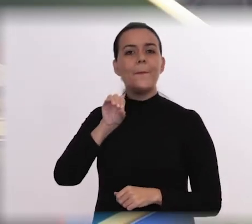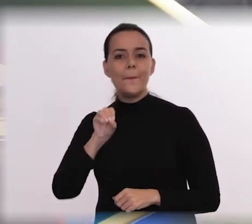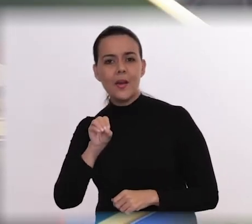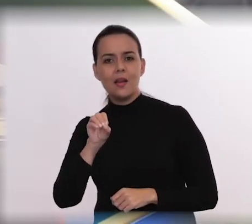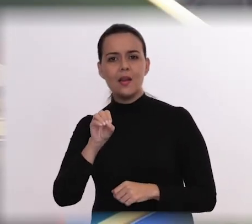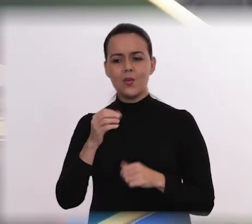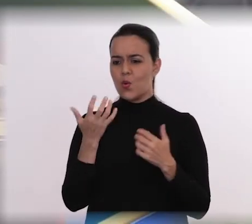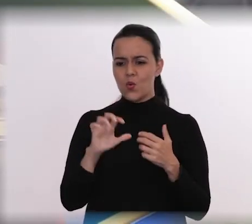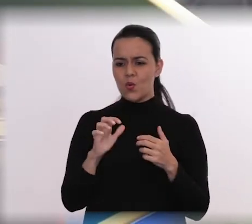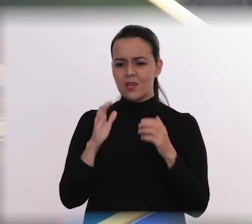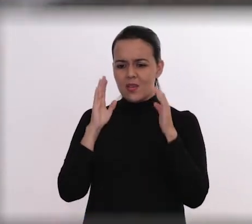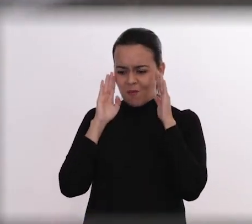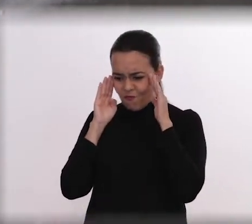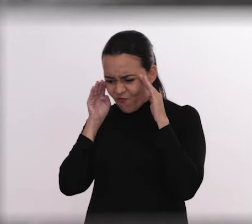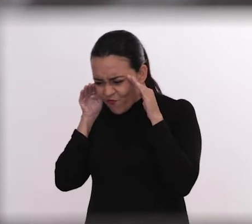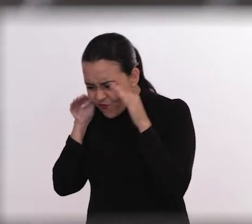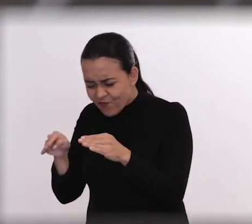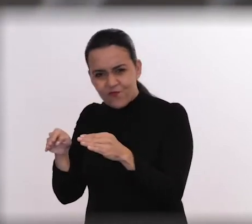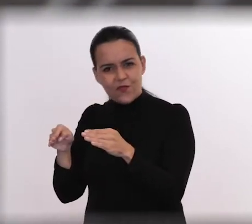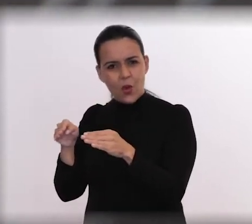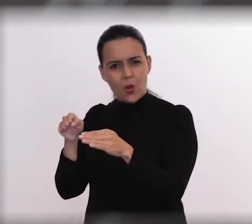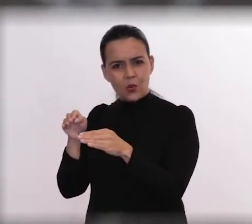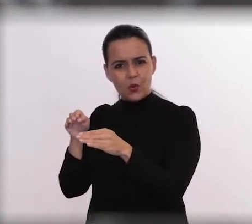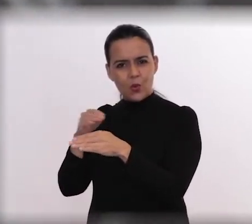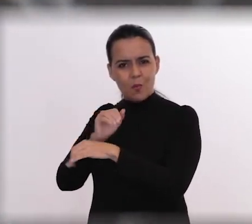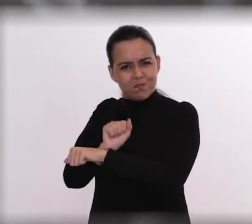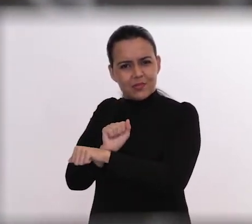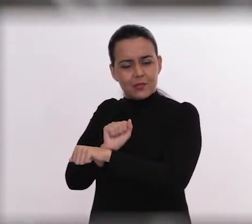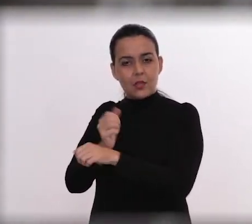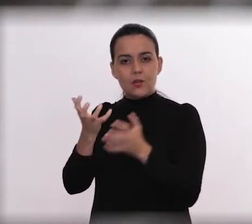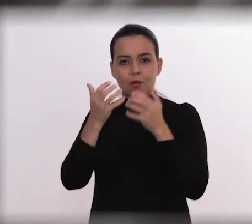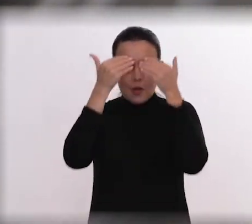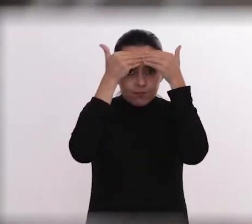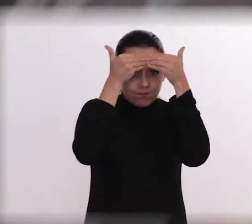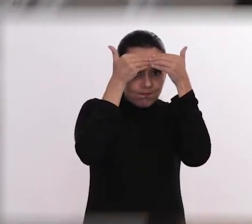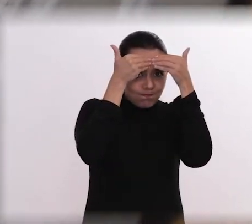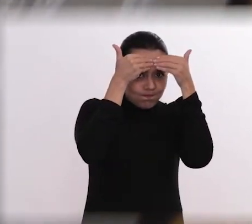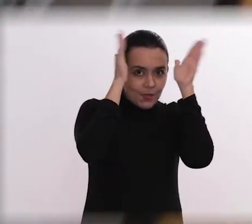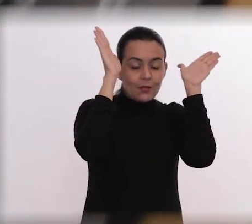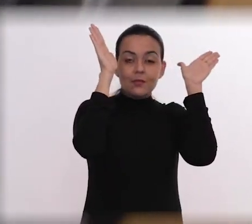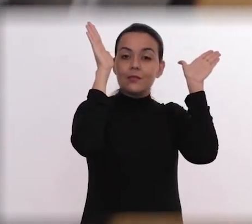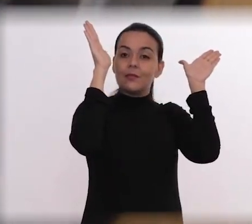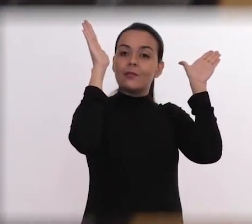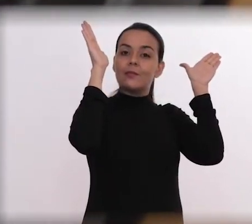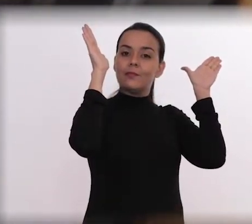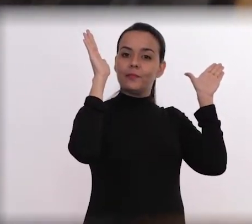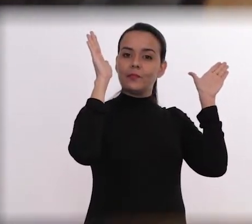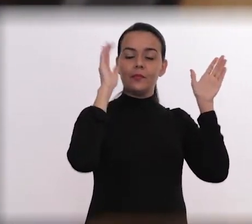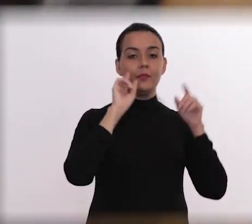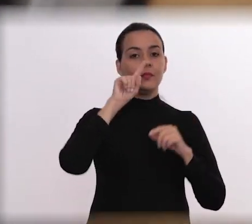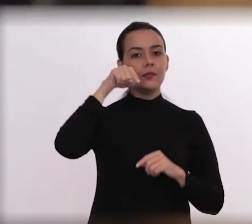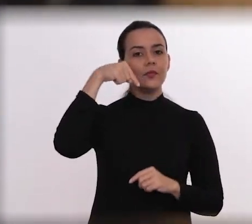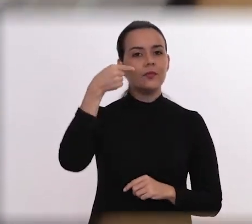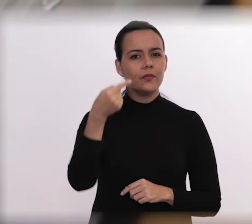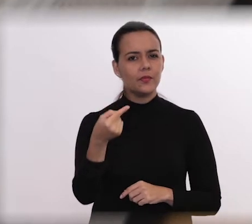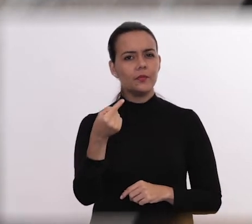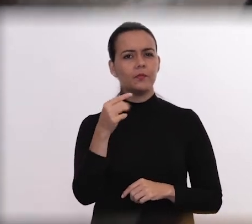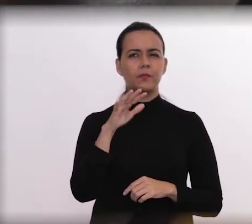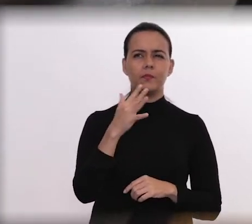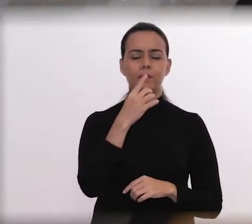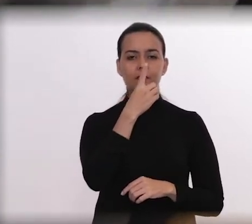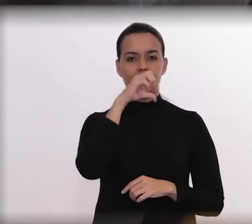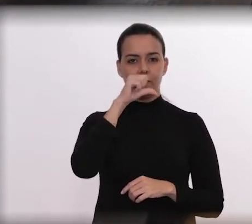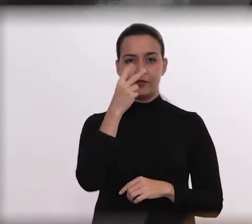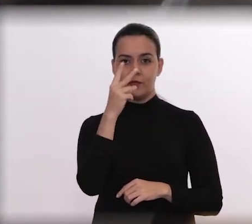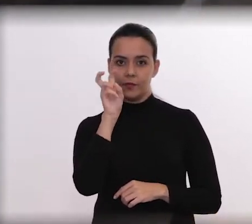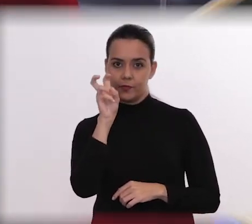respeitar o programa do conservatório. A partir de 25, ele conjugando os ofícios